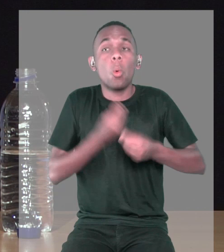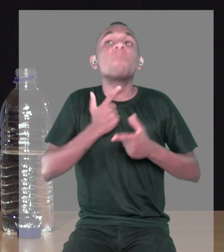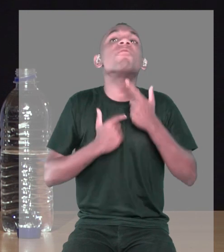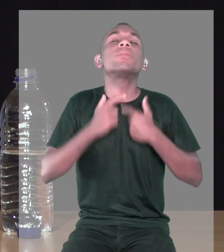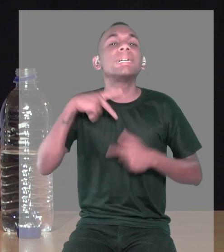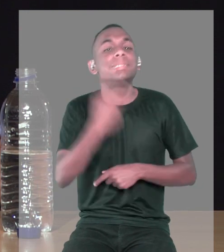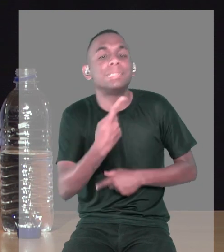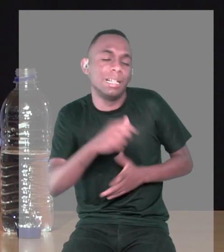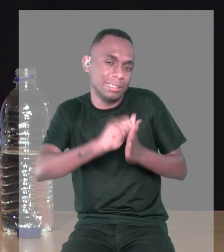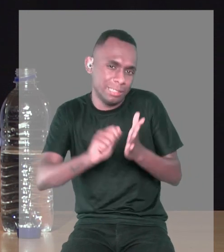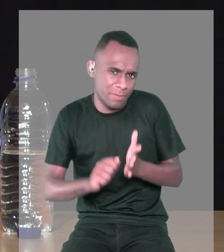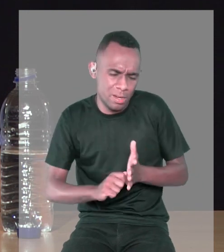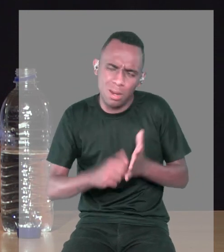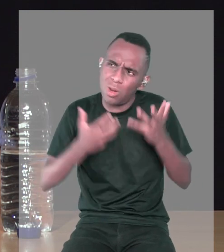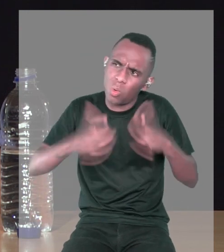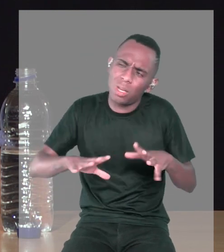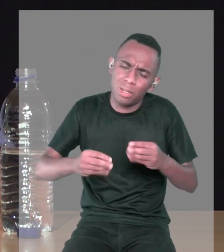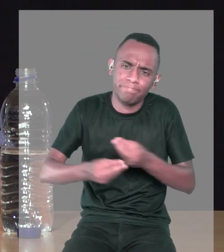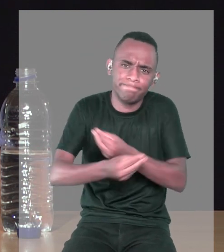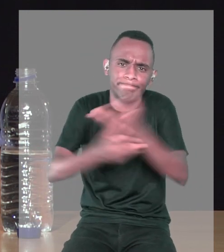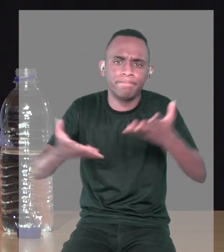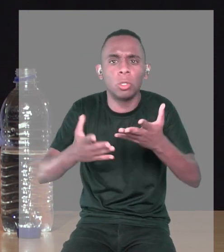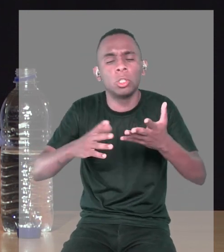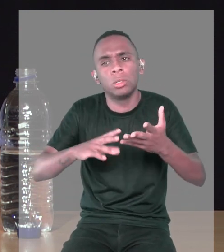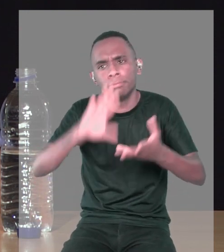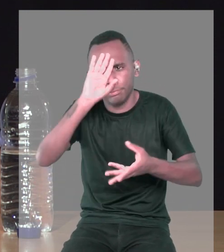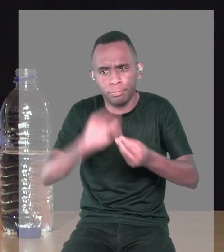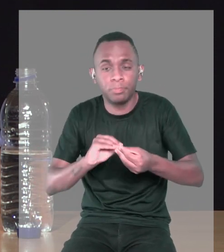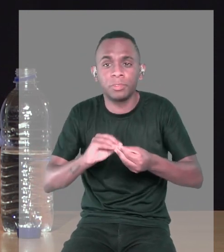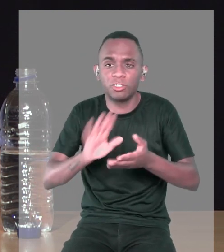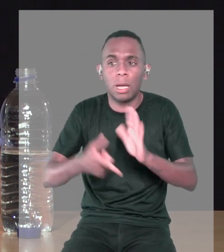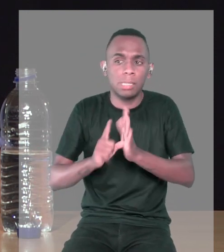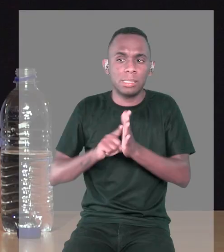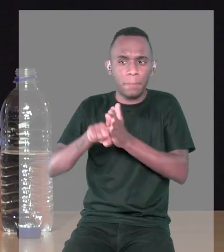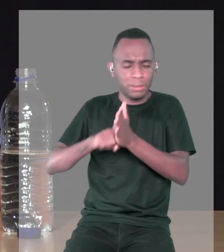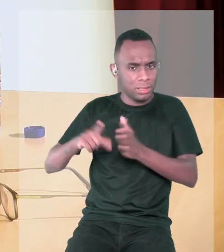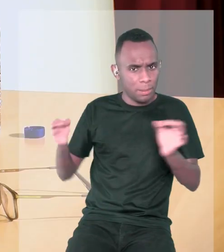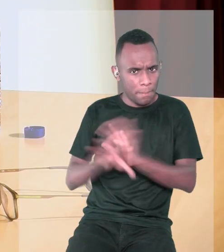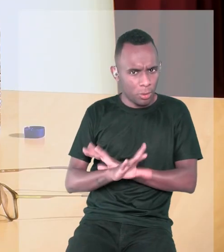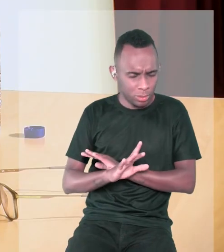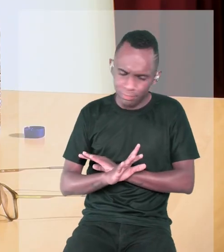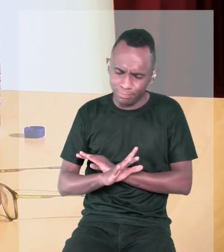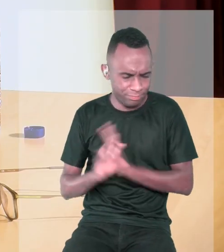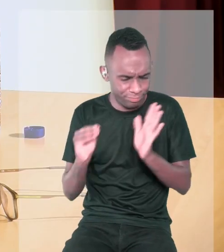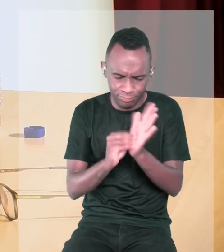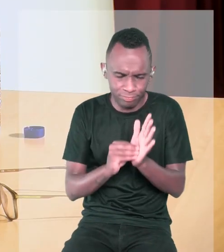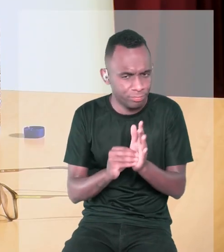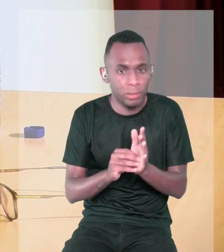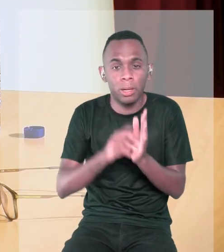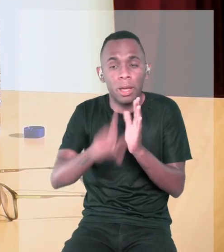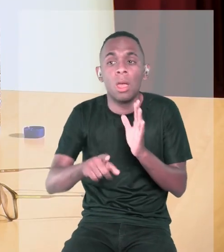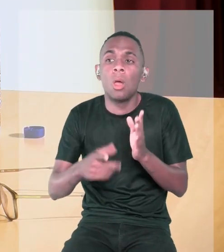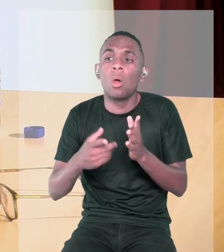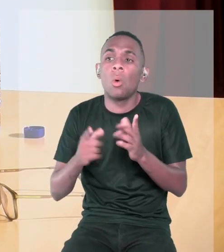queria escrever. Ele não queria oferecer na escrita conclusões de uma pesquisa já feita. O